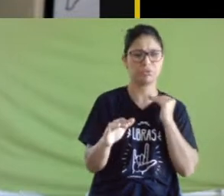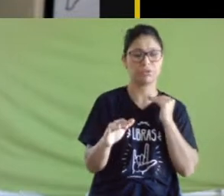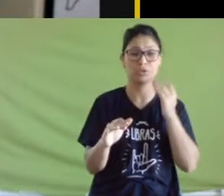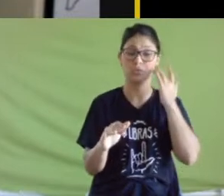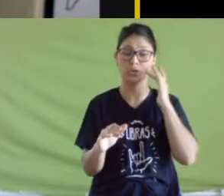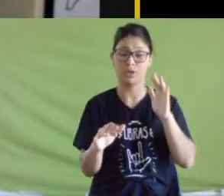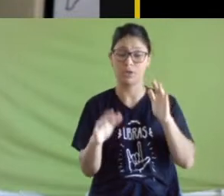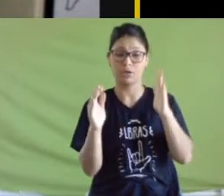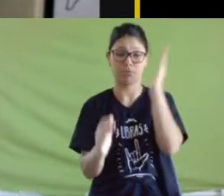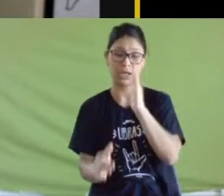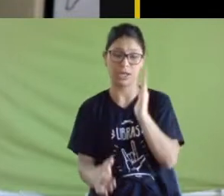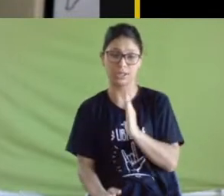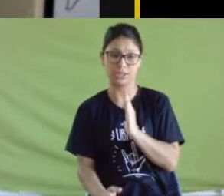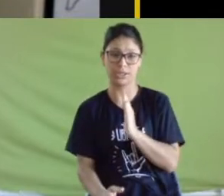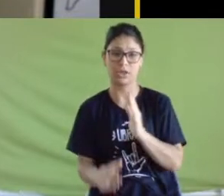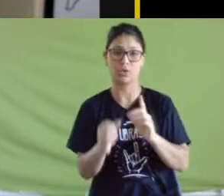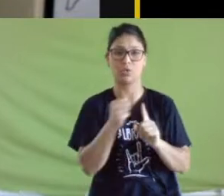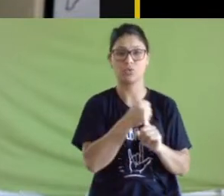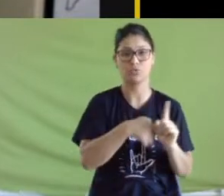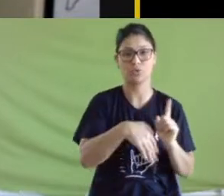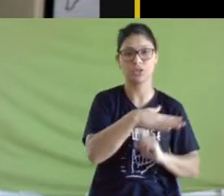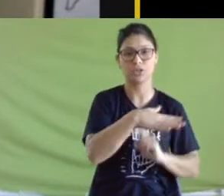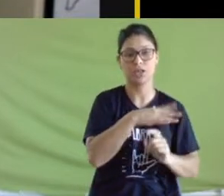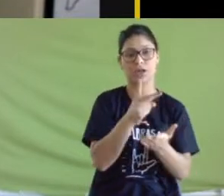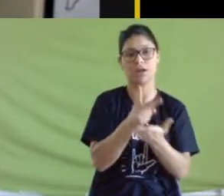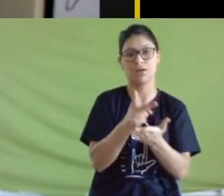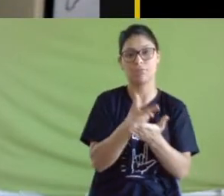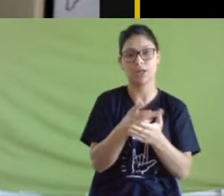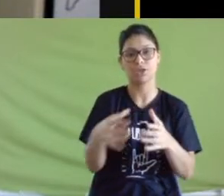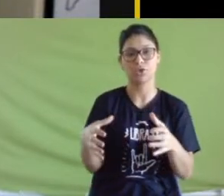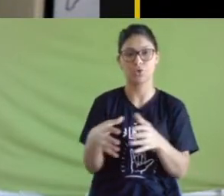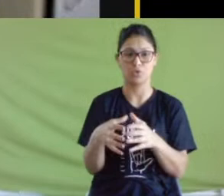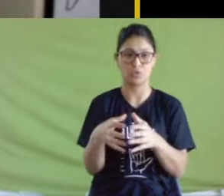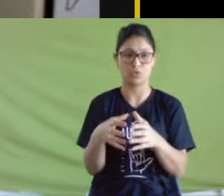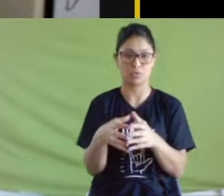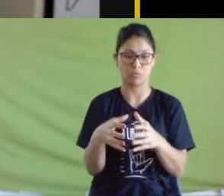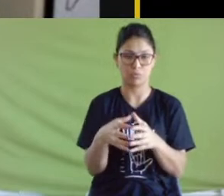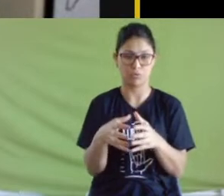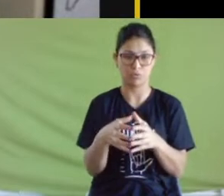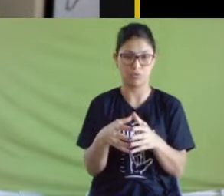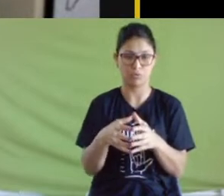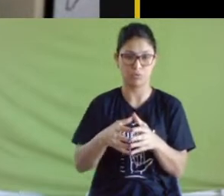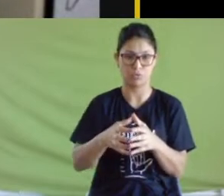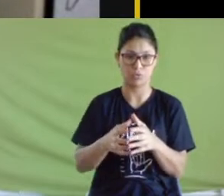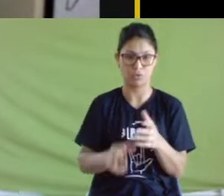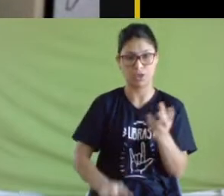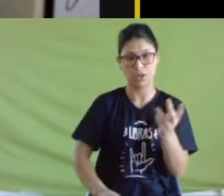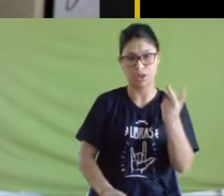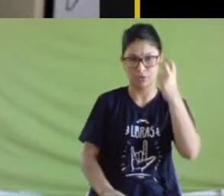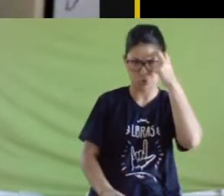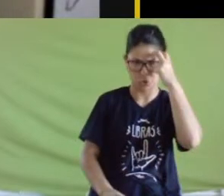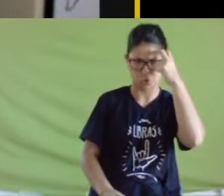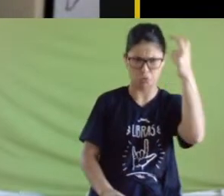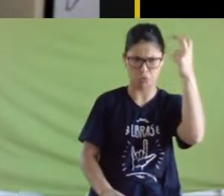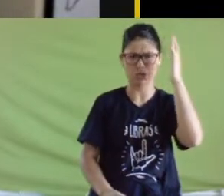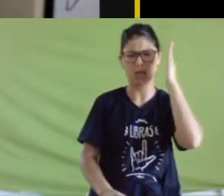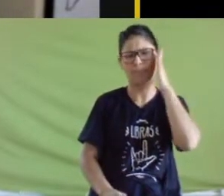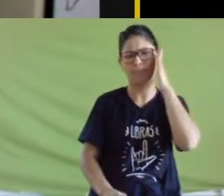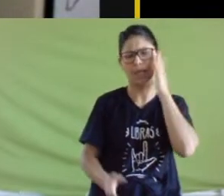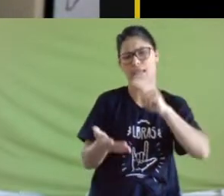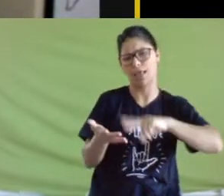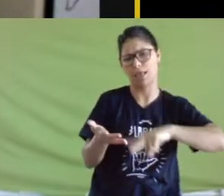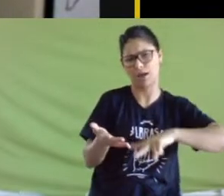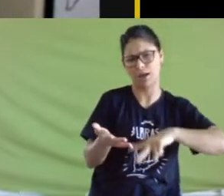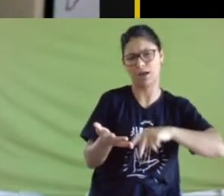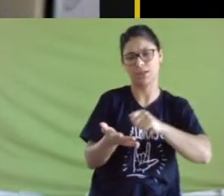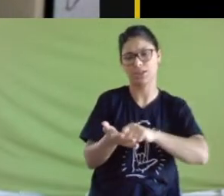fez com uma sociedade que mesmo nas classes mais cultas, que sabiam ler e escrever, o